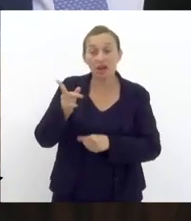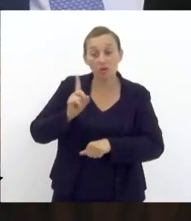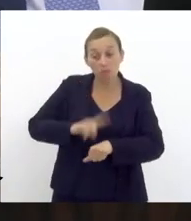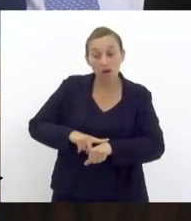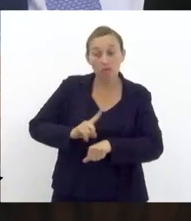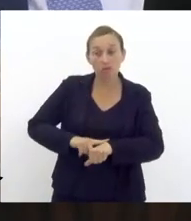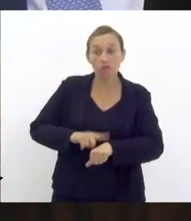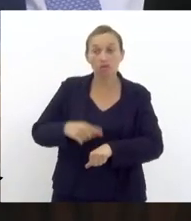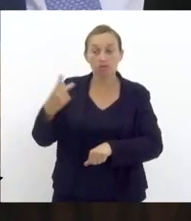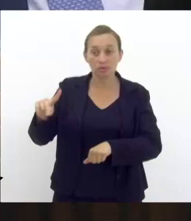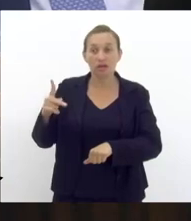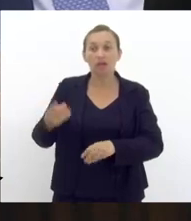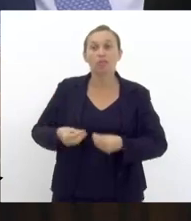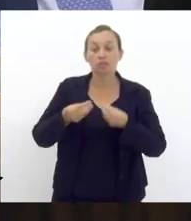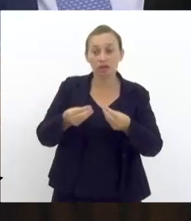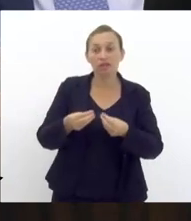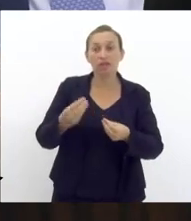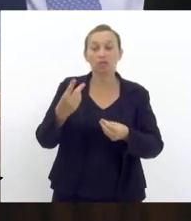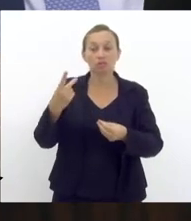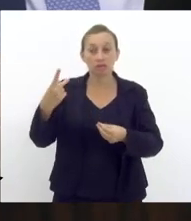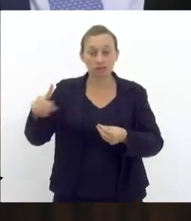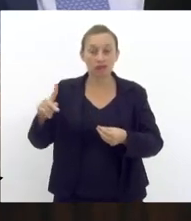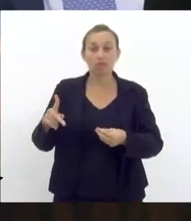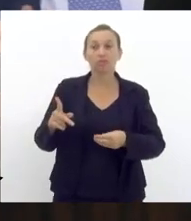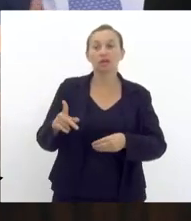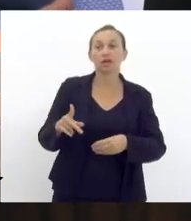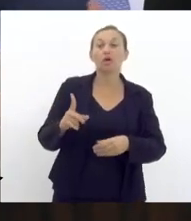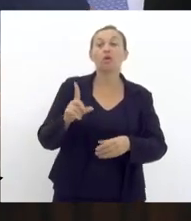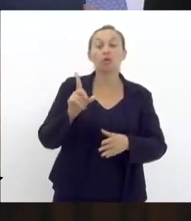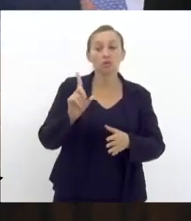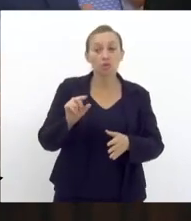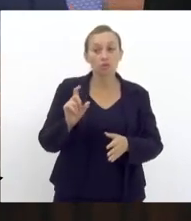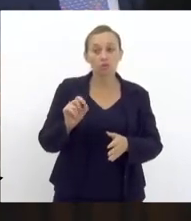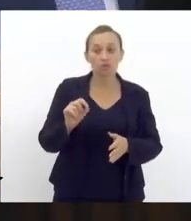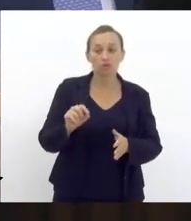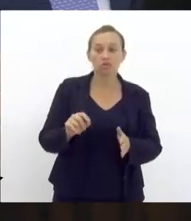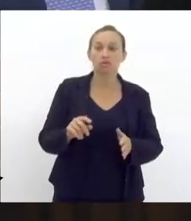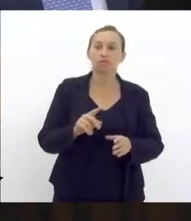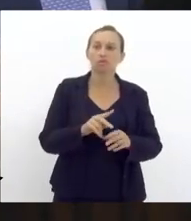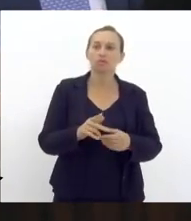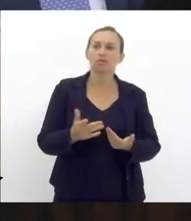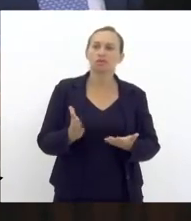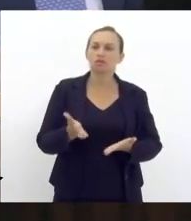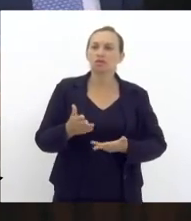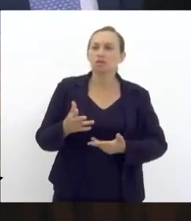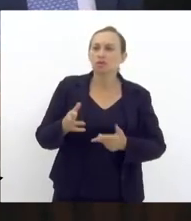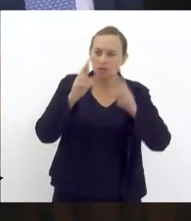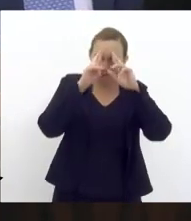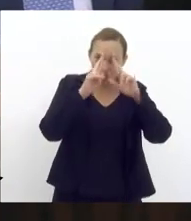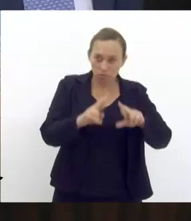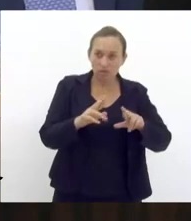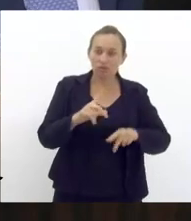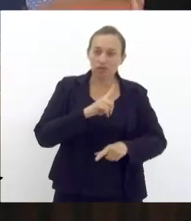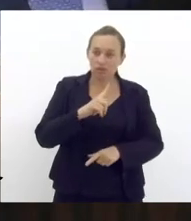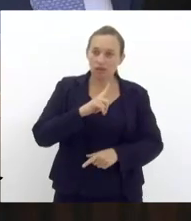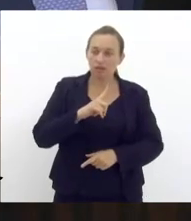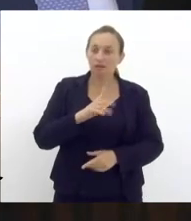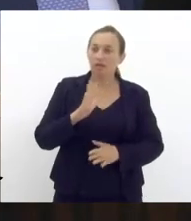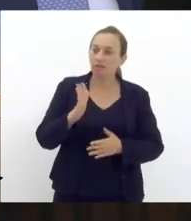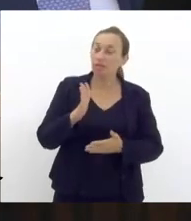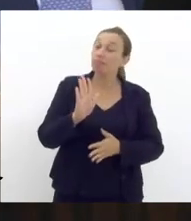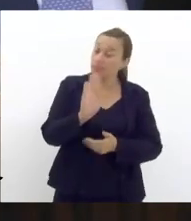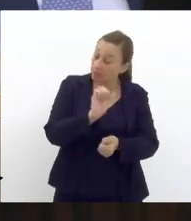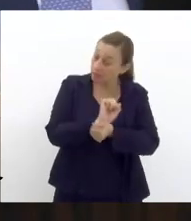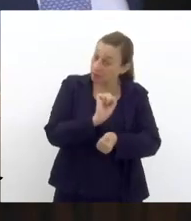aí ela pode ceder O que é dela o que é da presidência ela não pode Tribuna na sua presença todo respeito que eu tenho vossa excelência seja